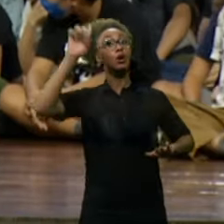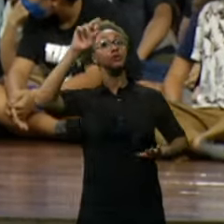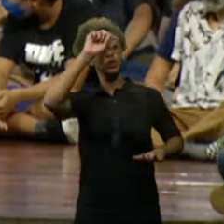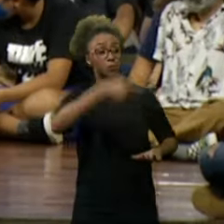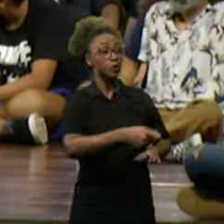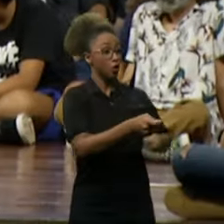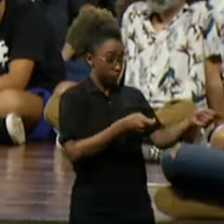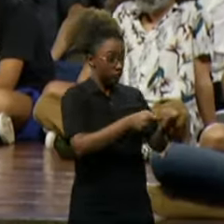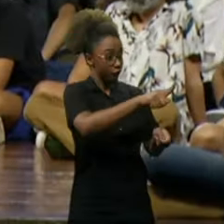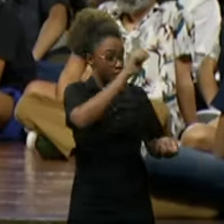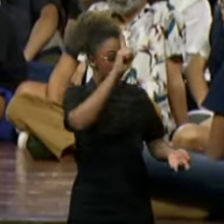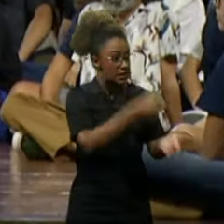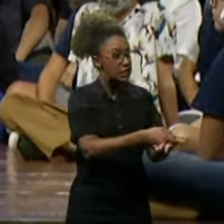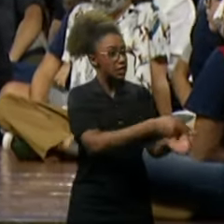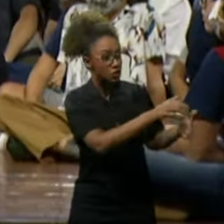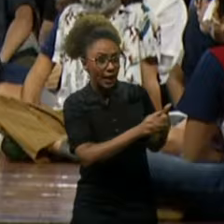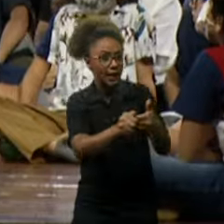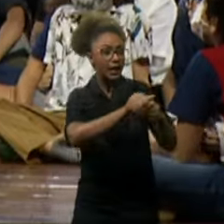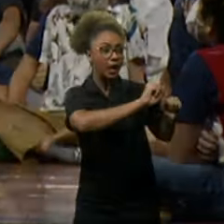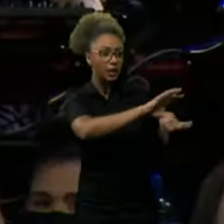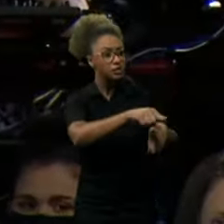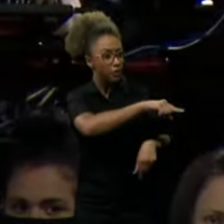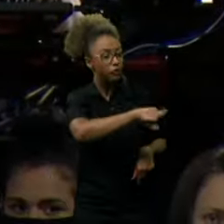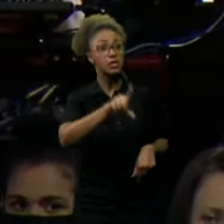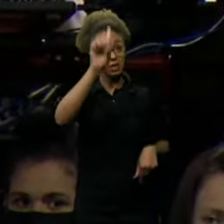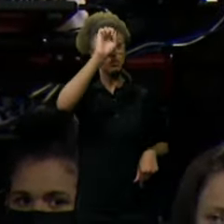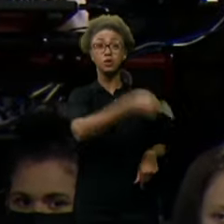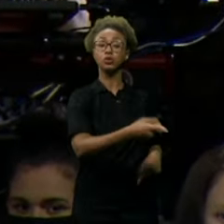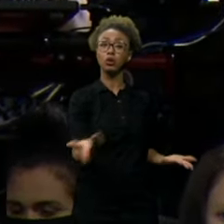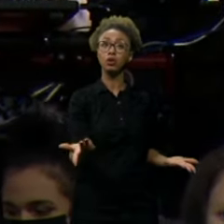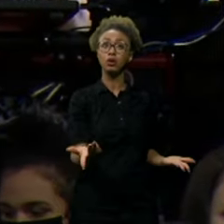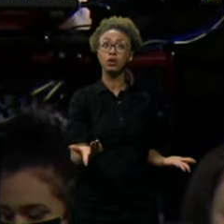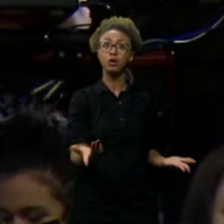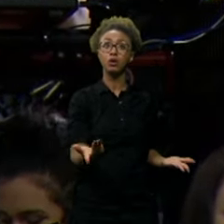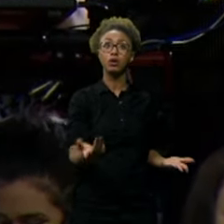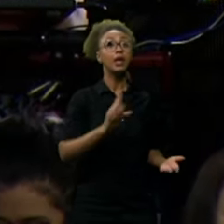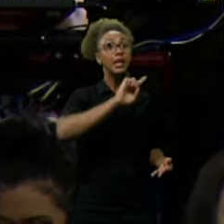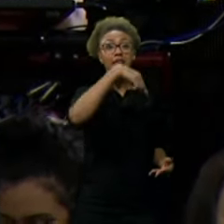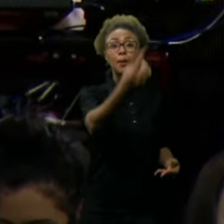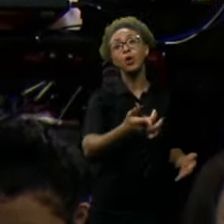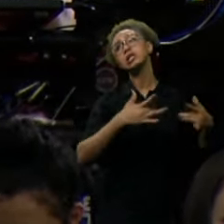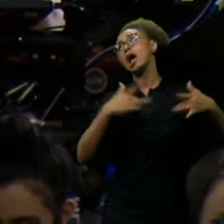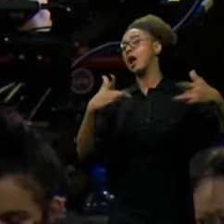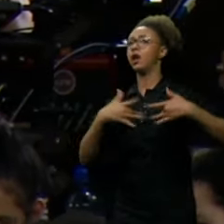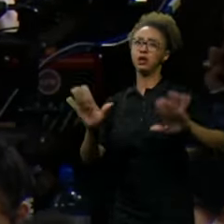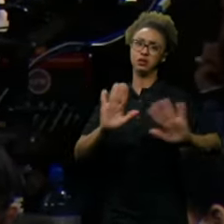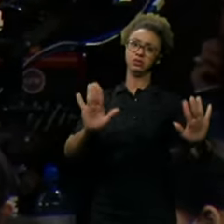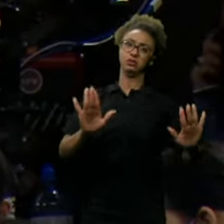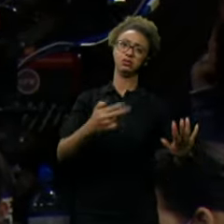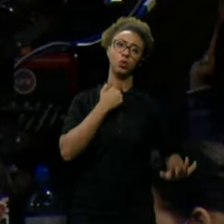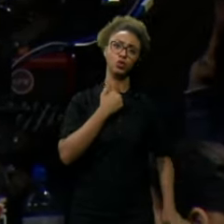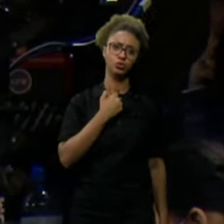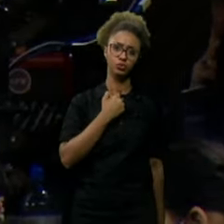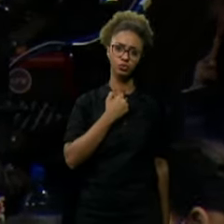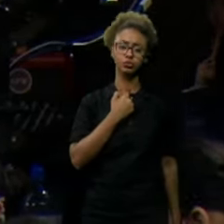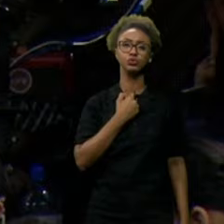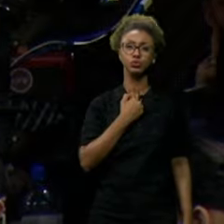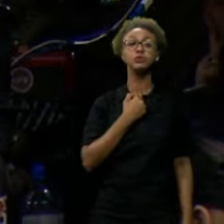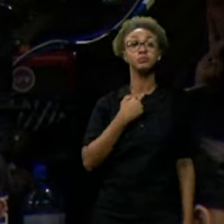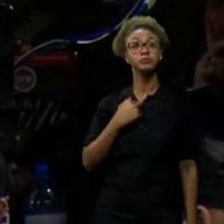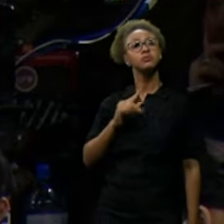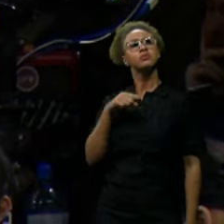o tecido a saiba guia foi isso que ele falou isso é princípio o restante a sentimentalismo Oi